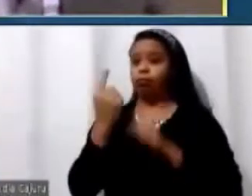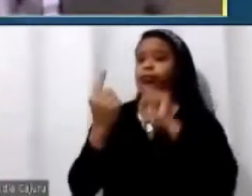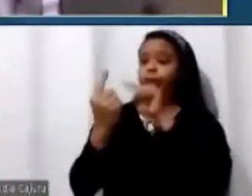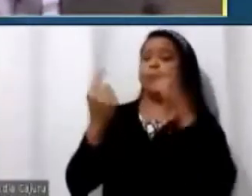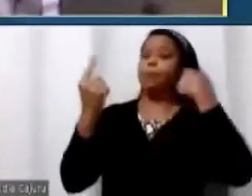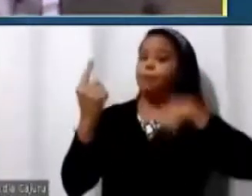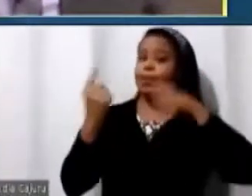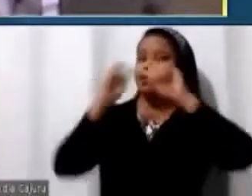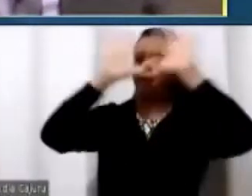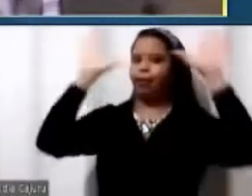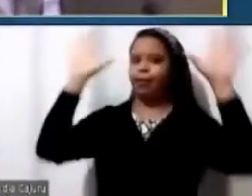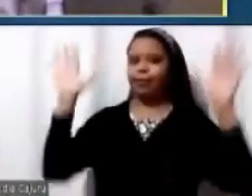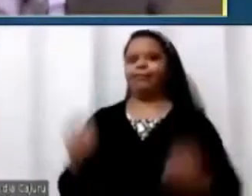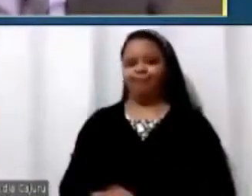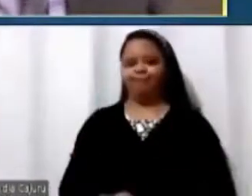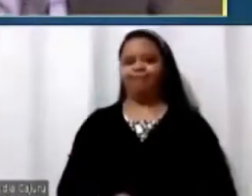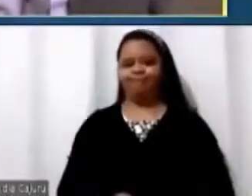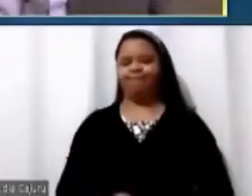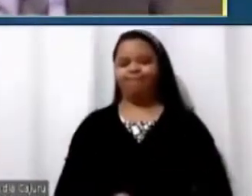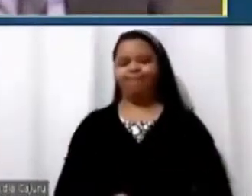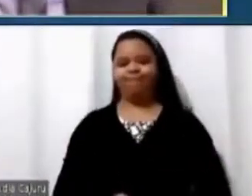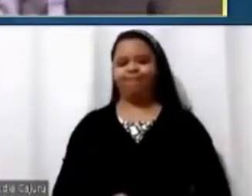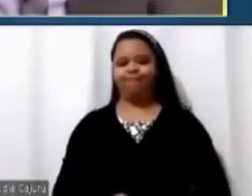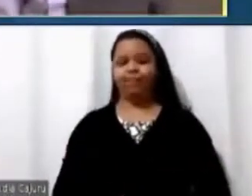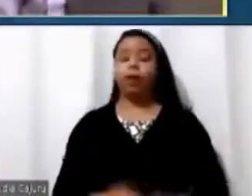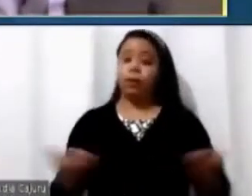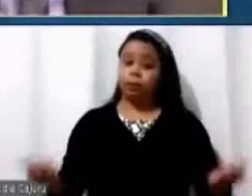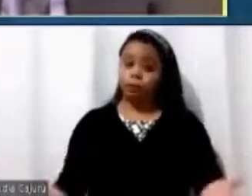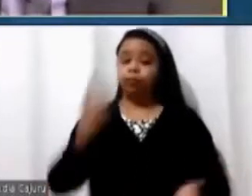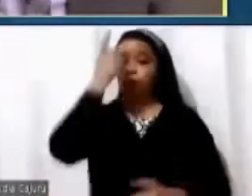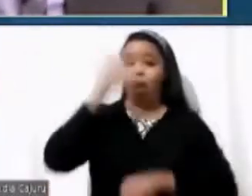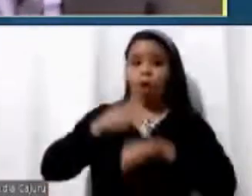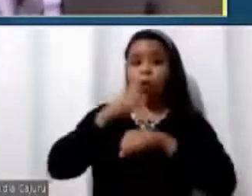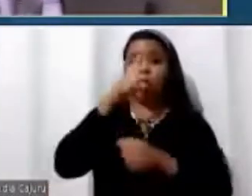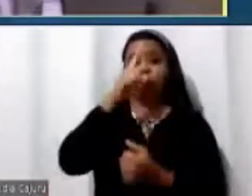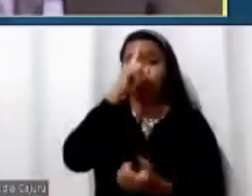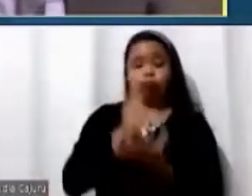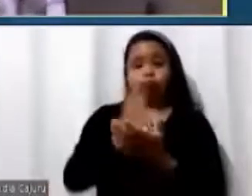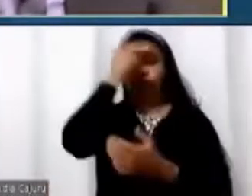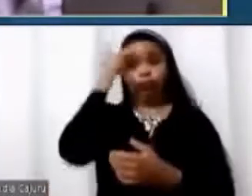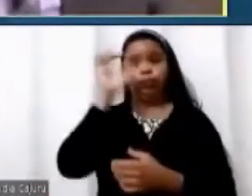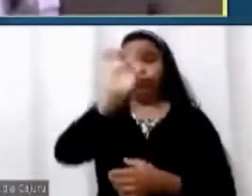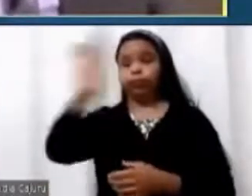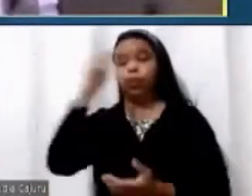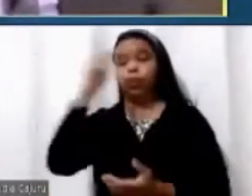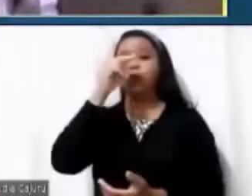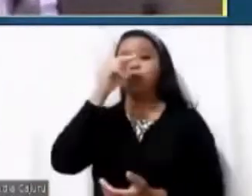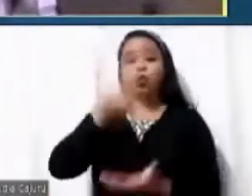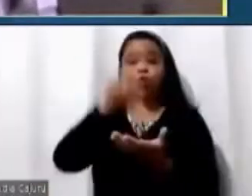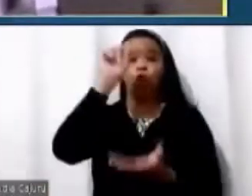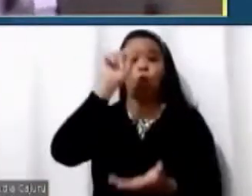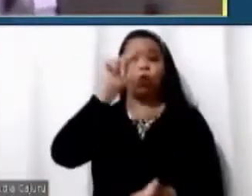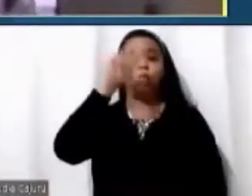paciente, principalmente nessa evolução que veio desde a nossa Constituição como garantia fundamental de